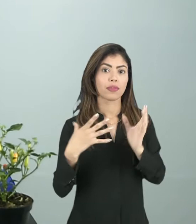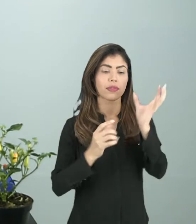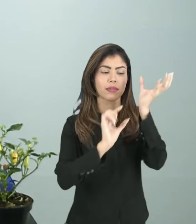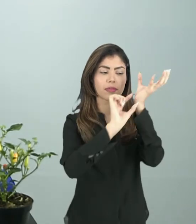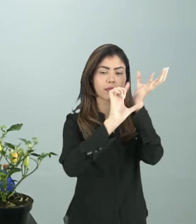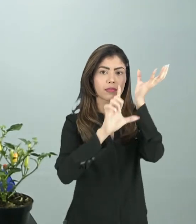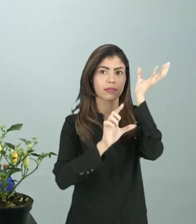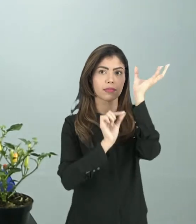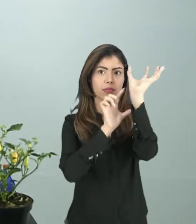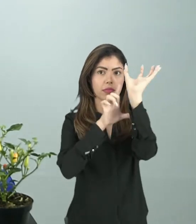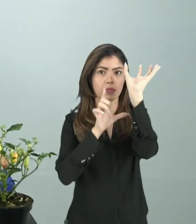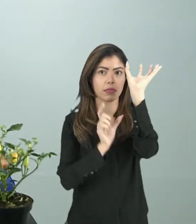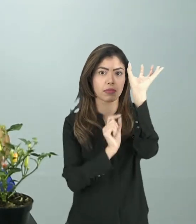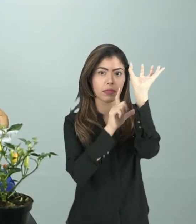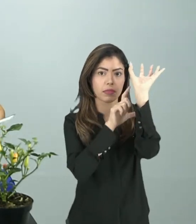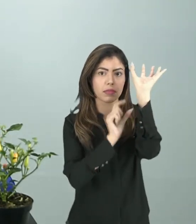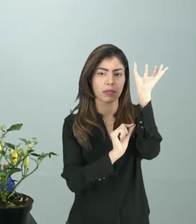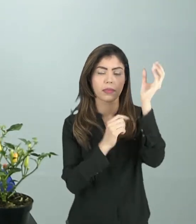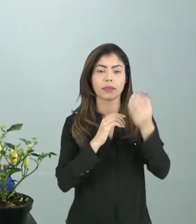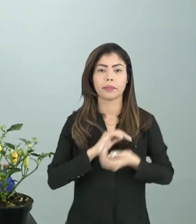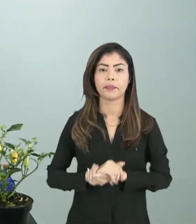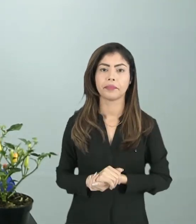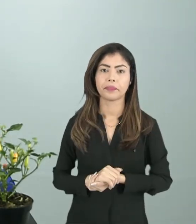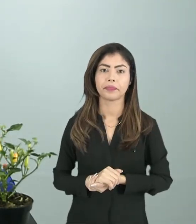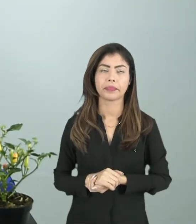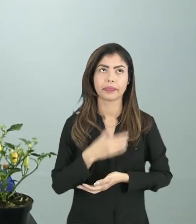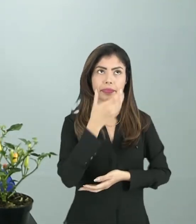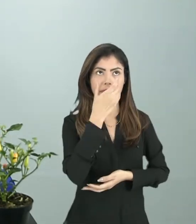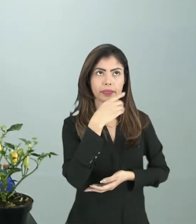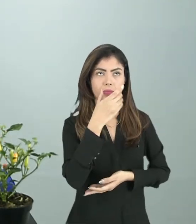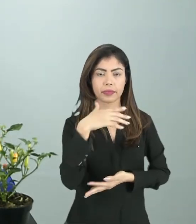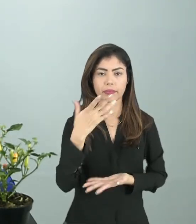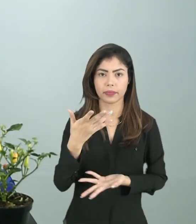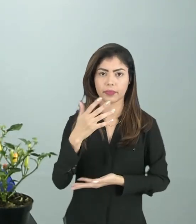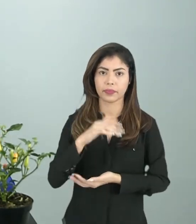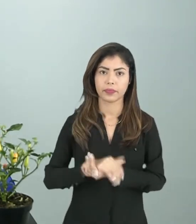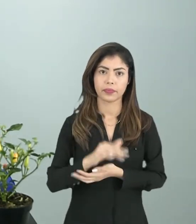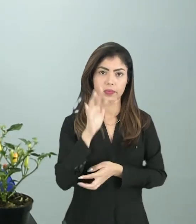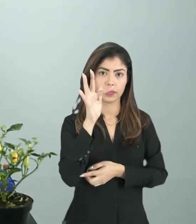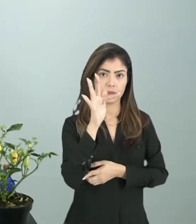né? Então, vamos para as frutíferas.